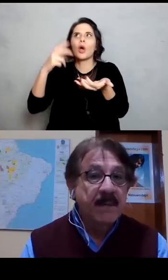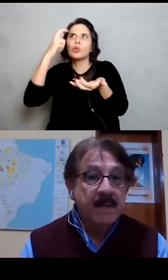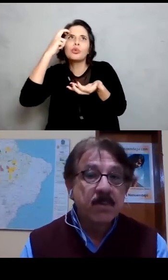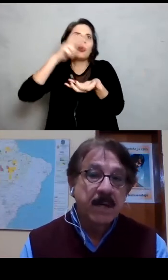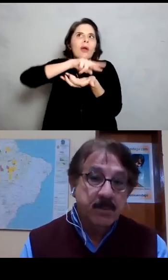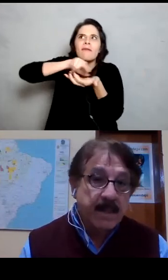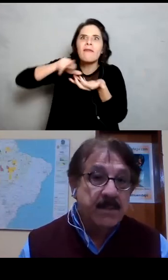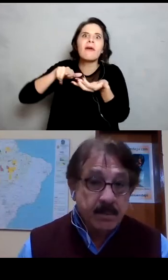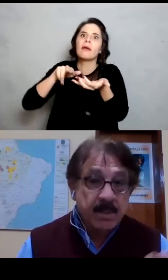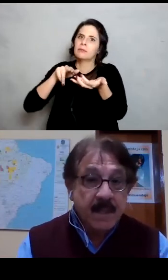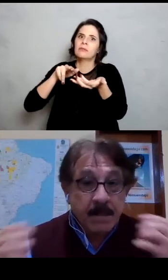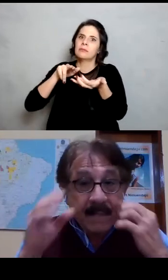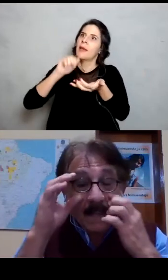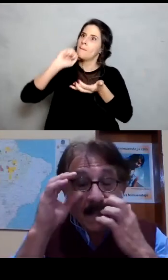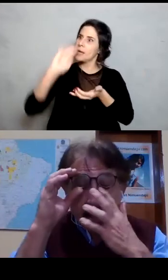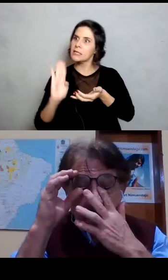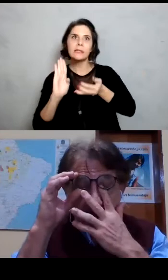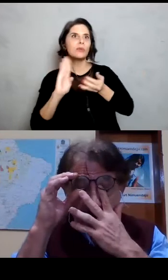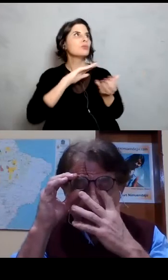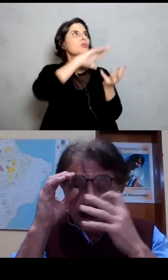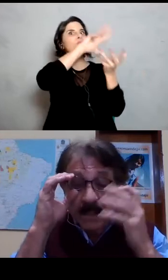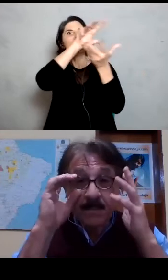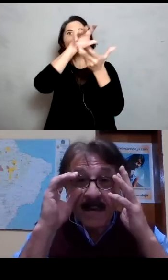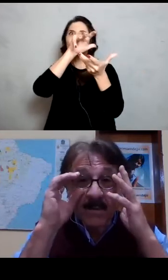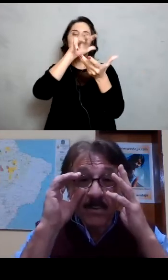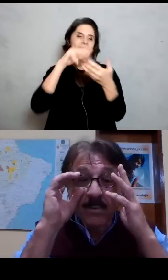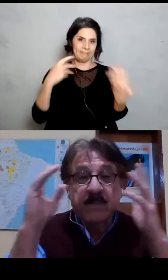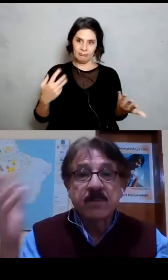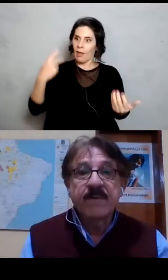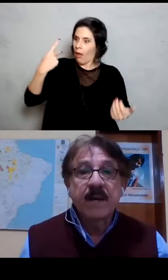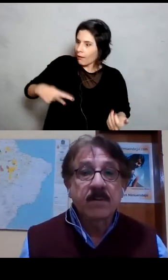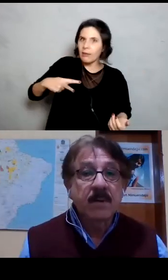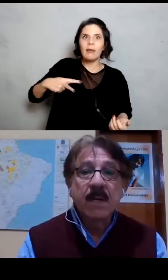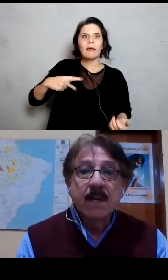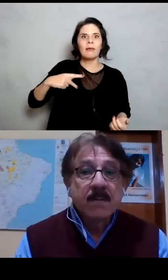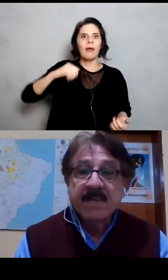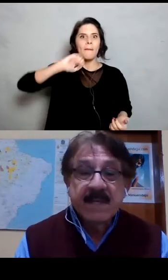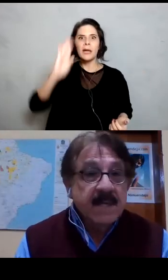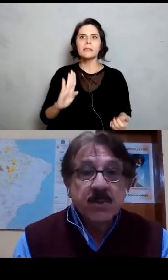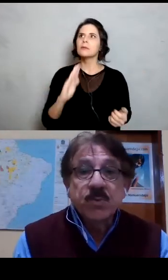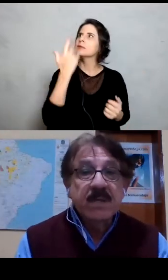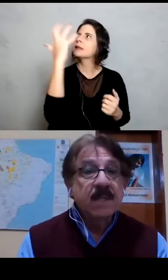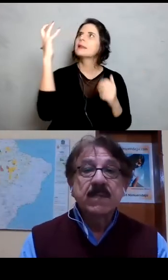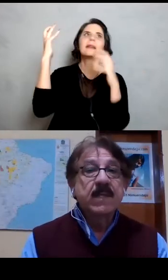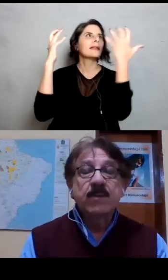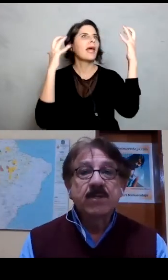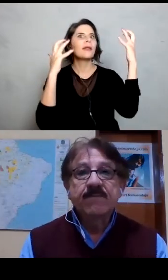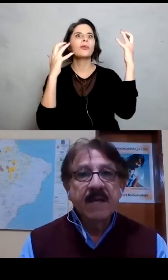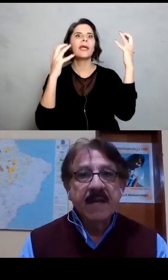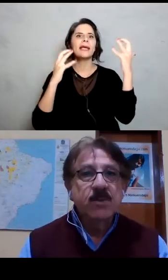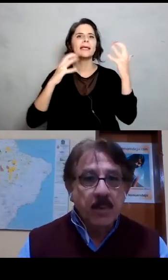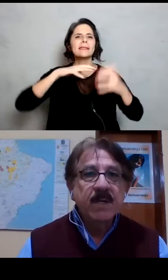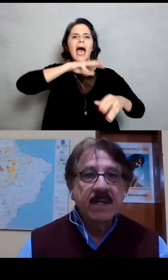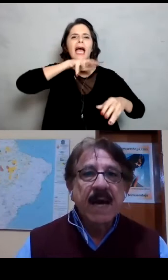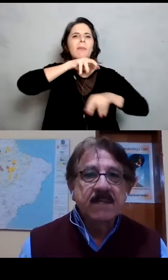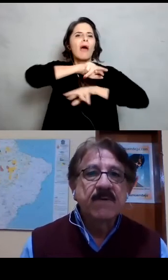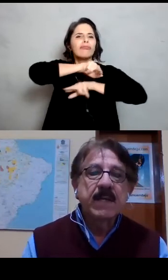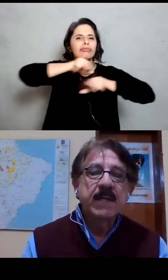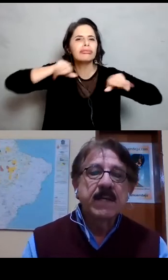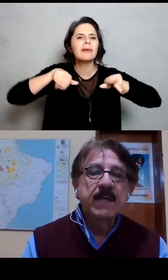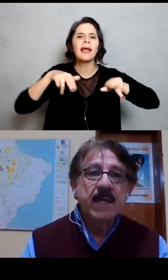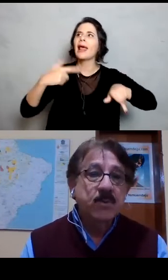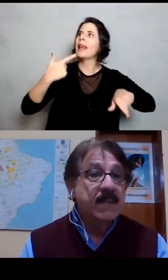mundo também. No caso, o Brasil é um dos que tem mais riqueza nesse aspecto. No Brasil se falam cerca de 200 línguas diferentes,